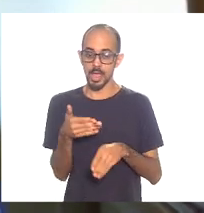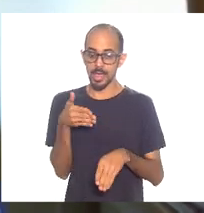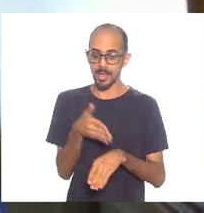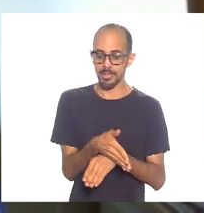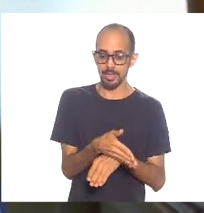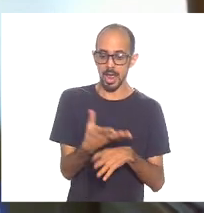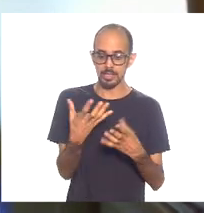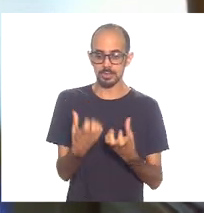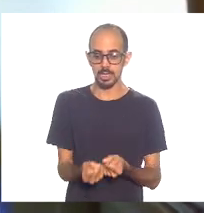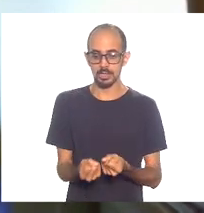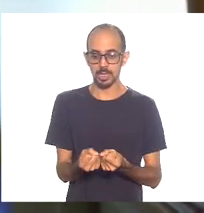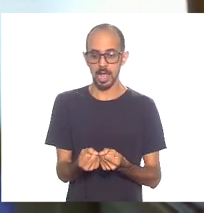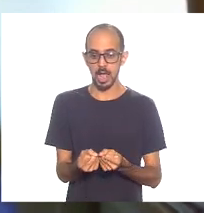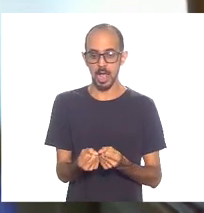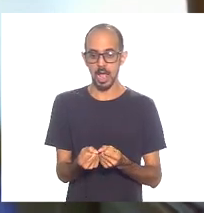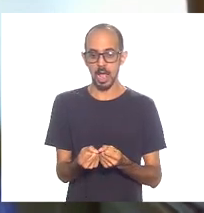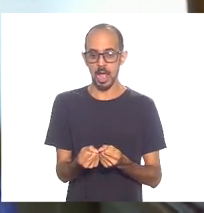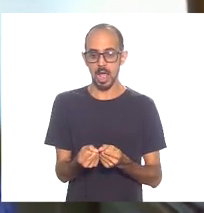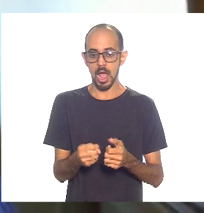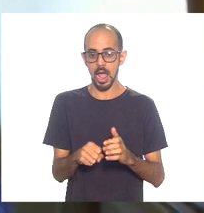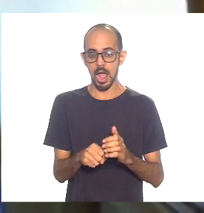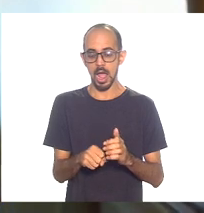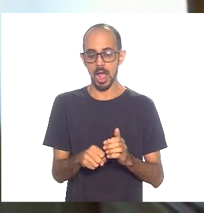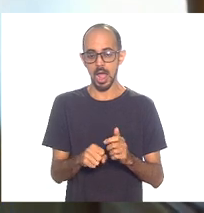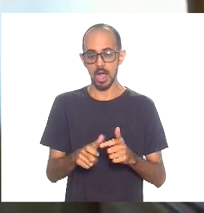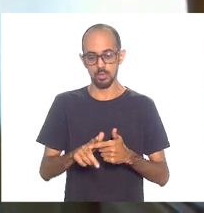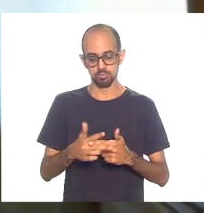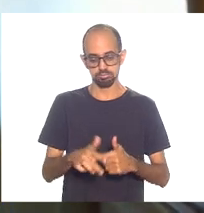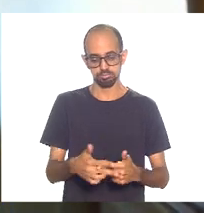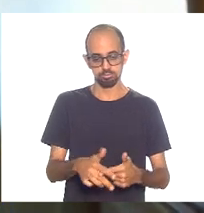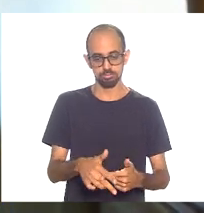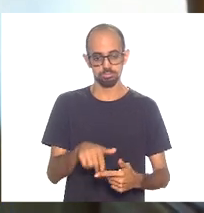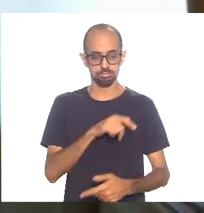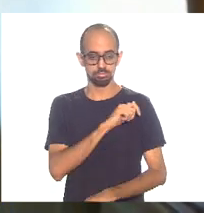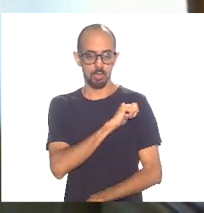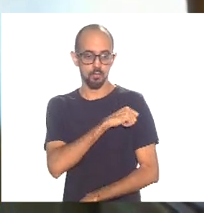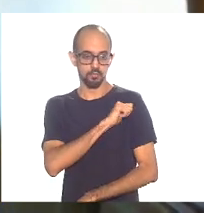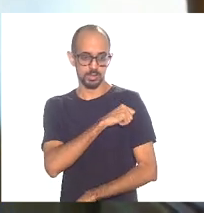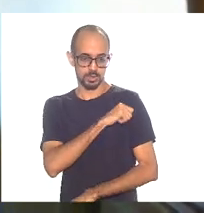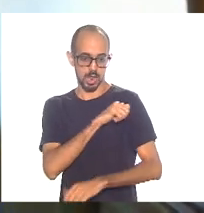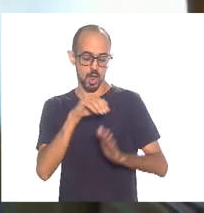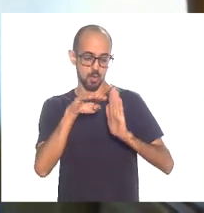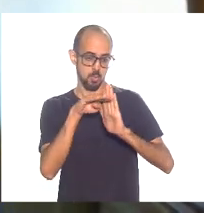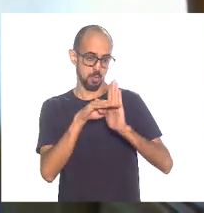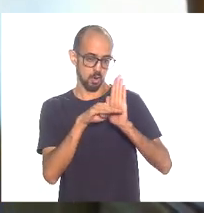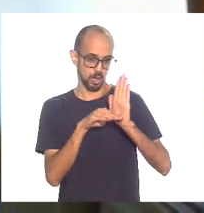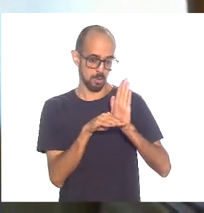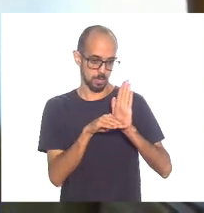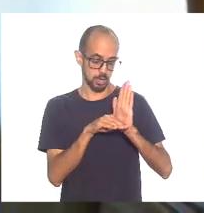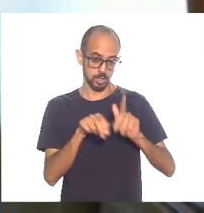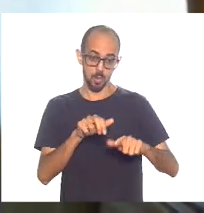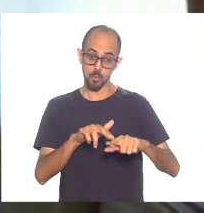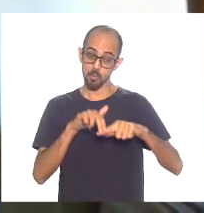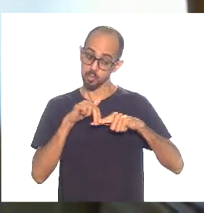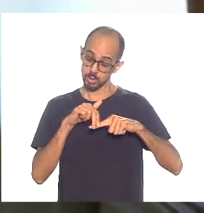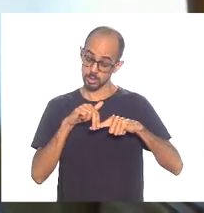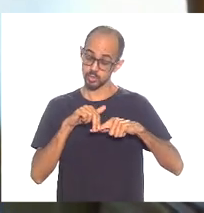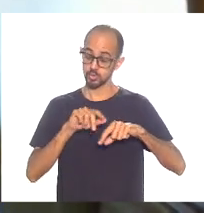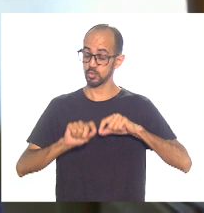final, recuperação fiscal. E, por via de consequência, não faz nenhum